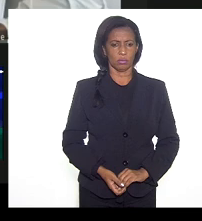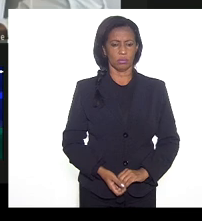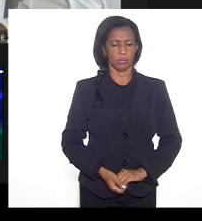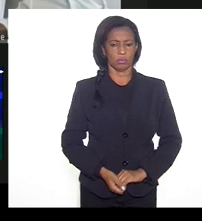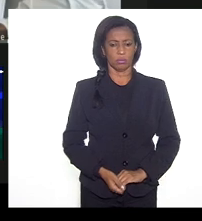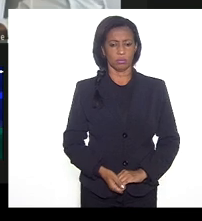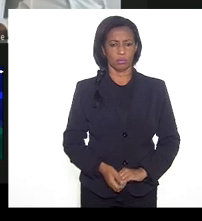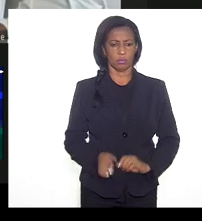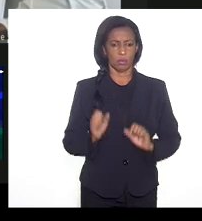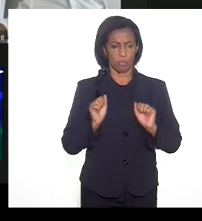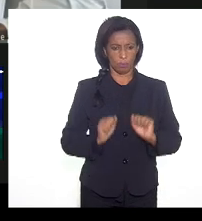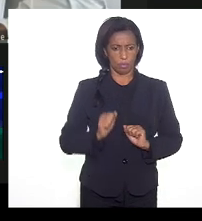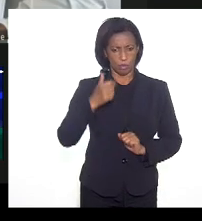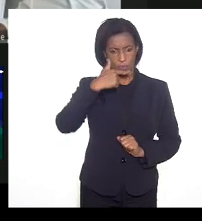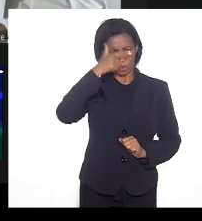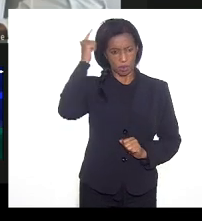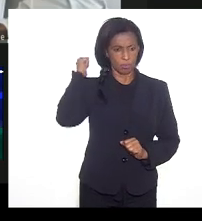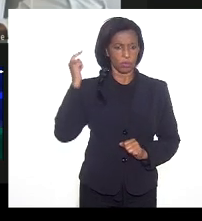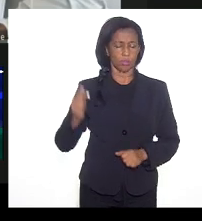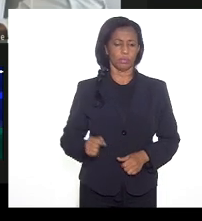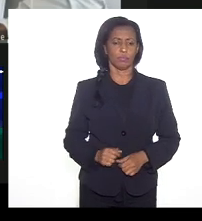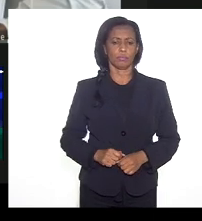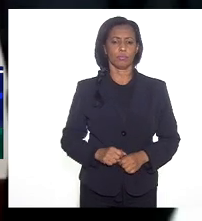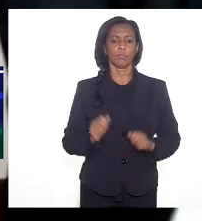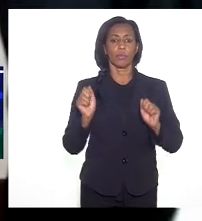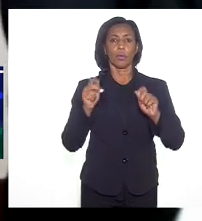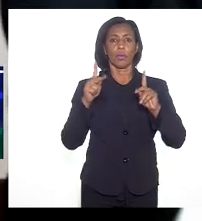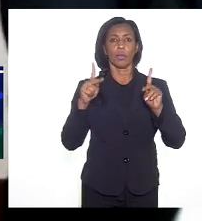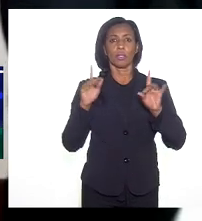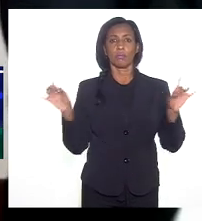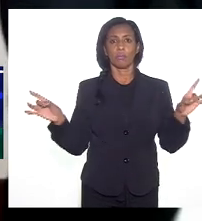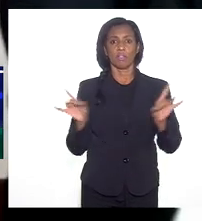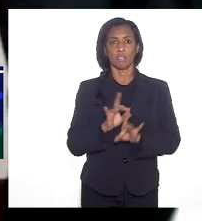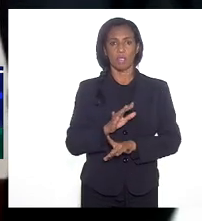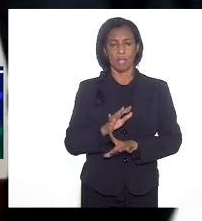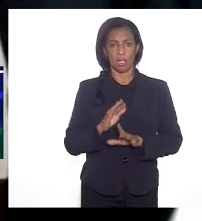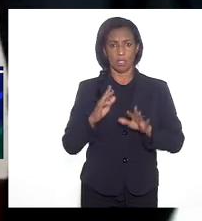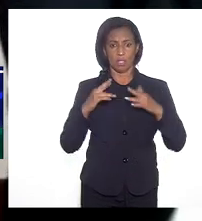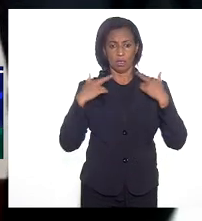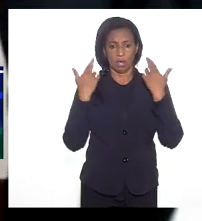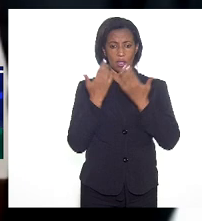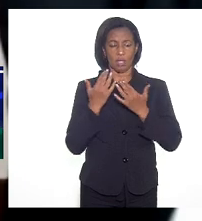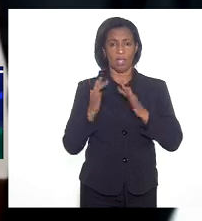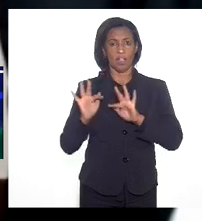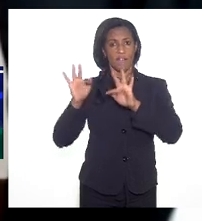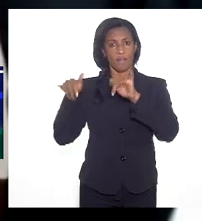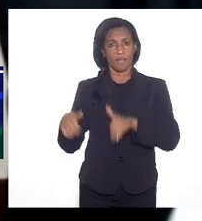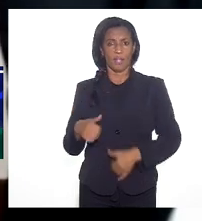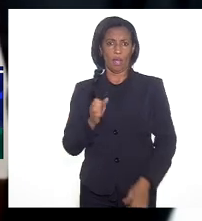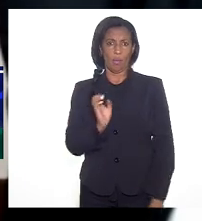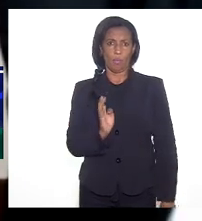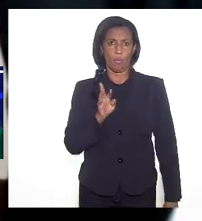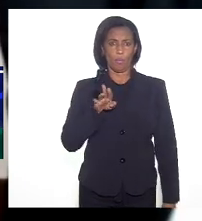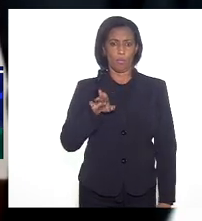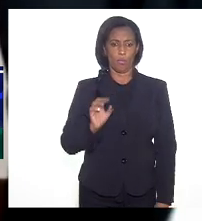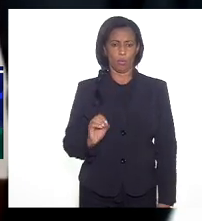pode ser Luiz ok então está encerrada a presente sessão passo o expediente final deputado Bruno Dawaio